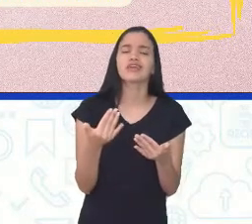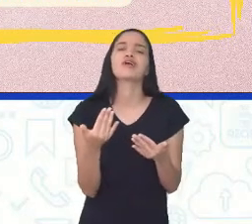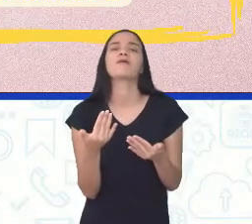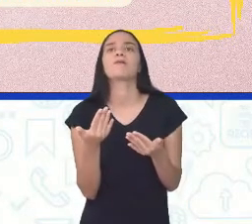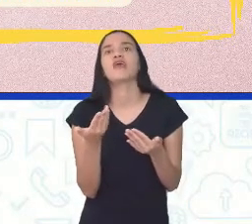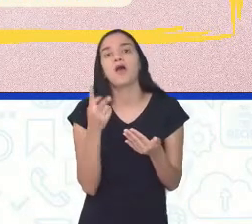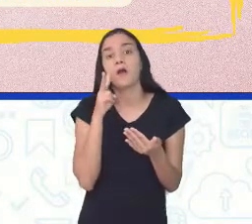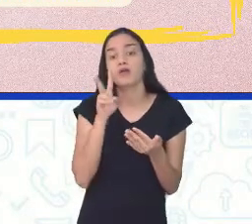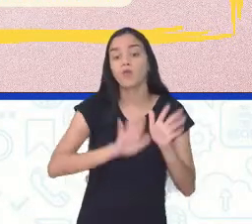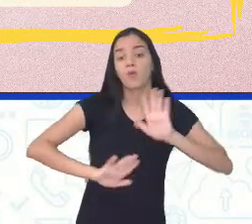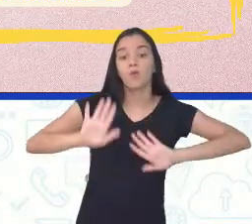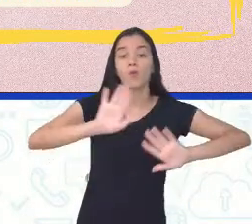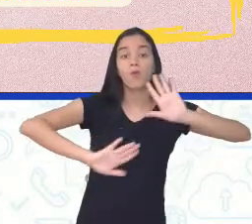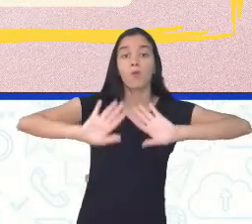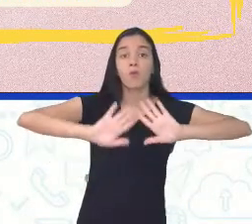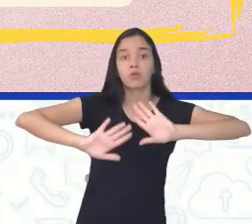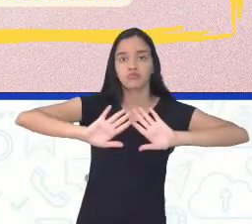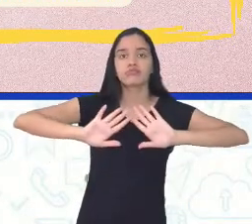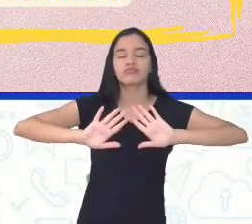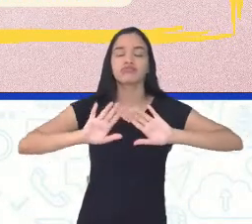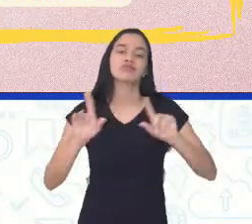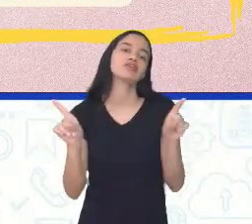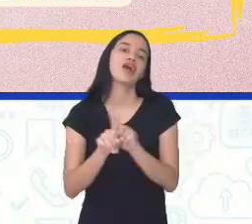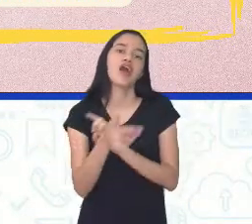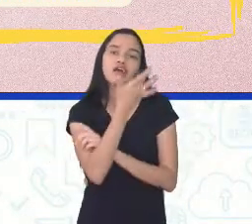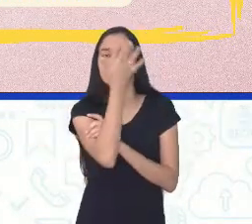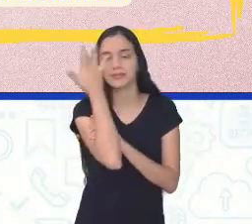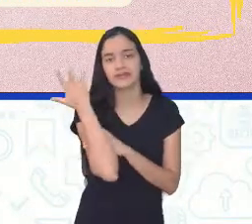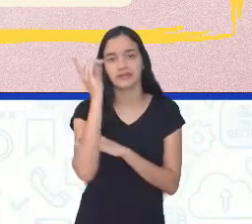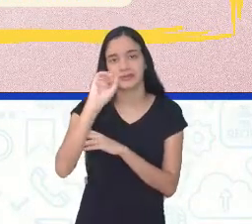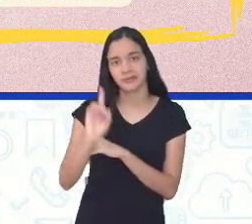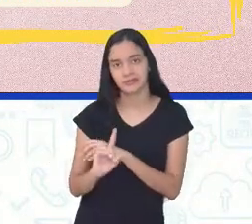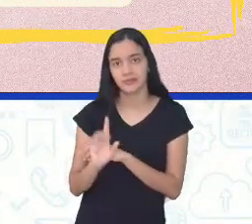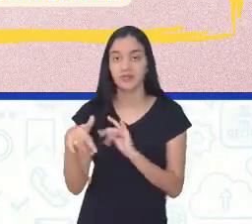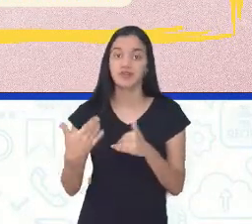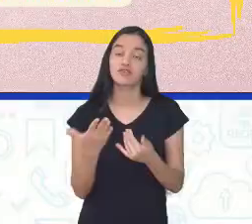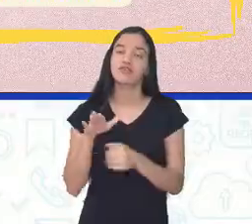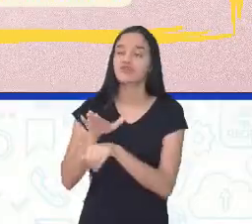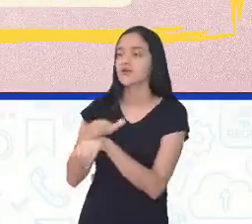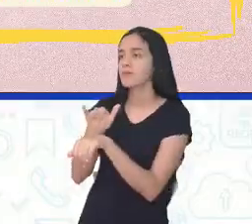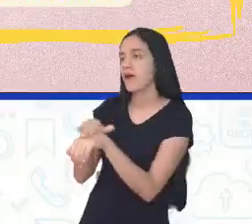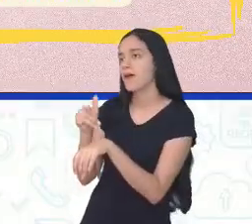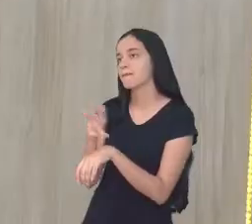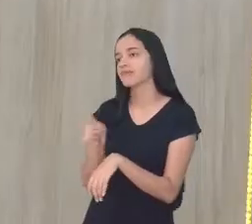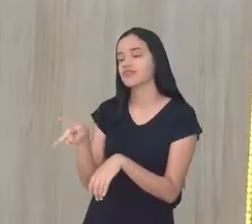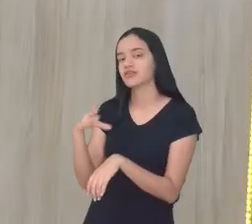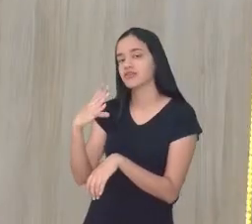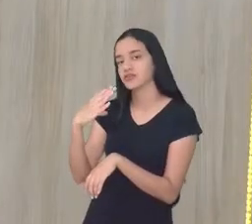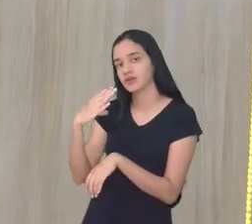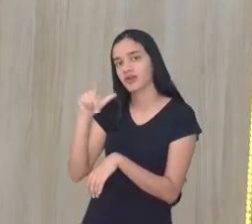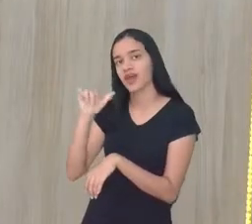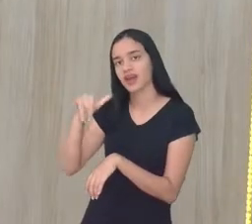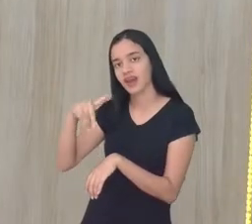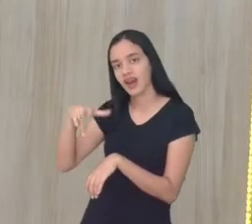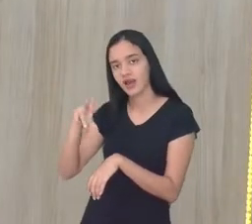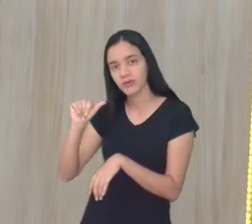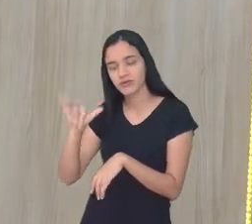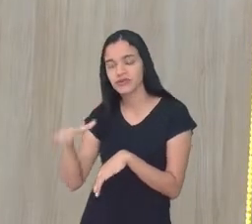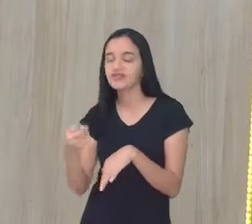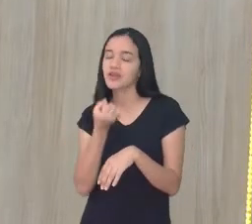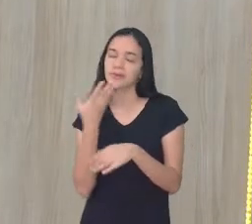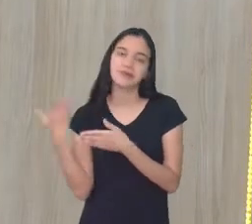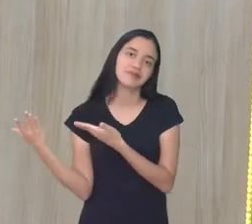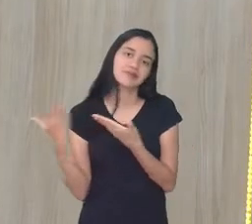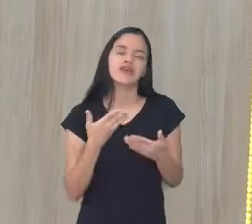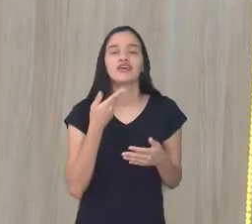devido, o olhar cuidadoso em relação às pessoas com deficiência. Eu vou chamar a professora Cláudia, ela vai dar as boas-vindas e vai falar